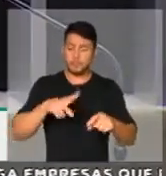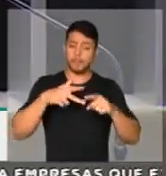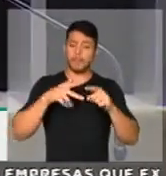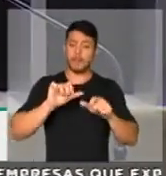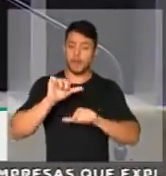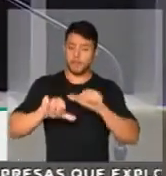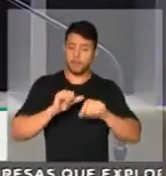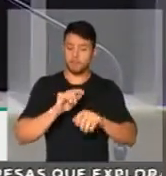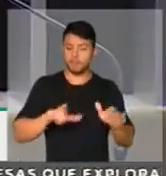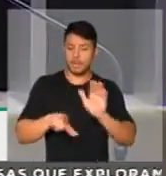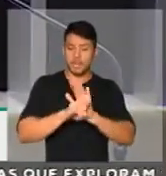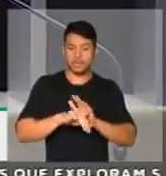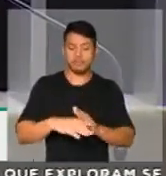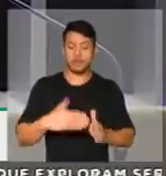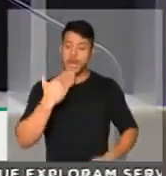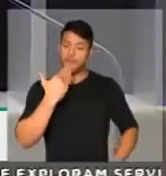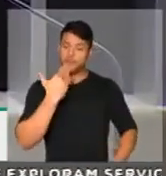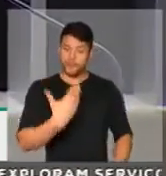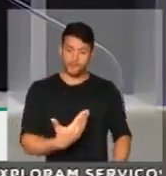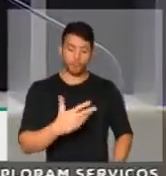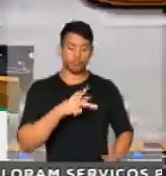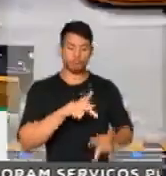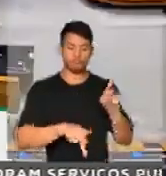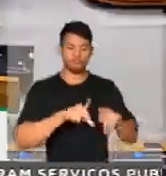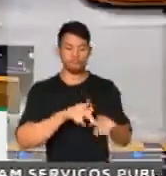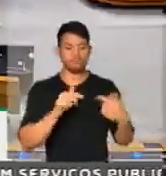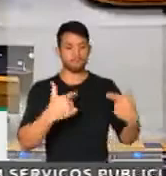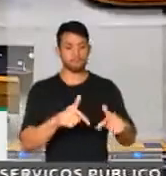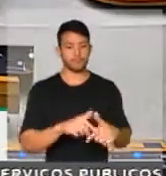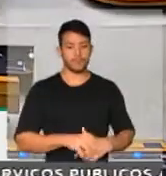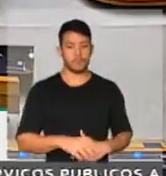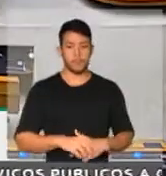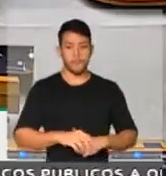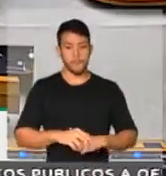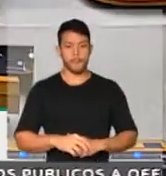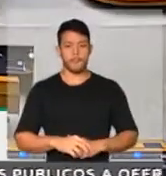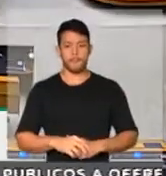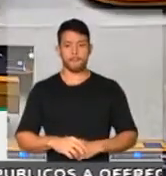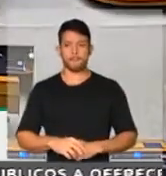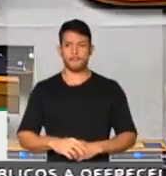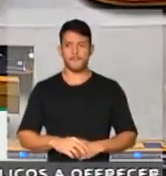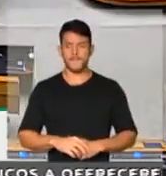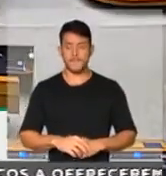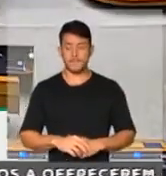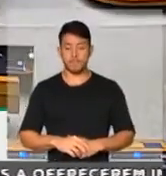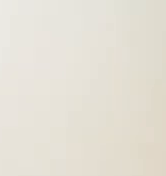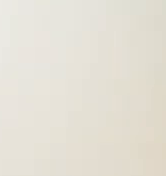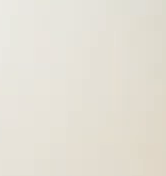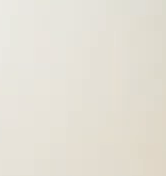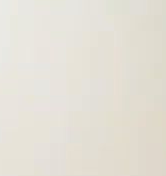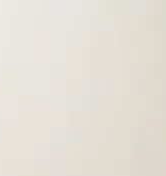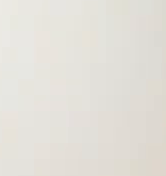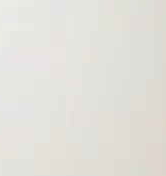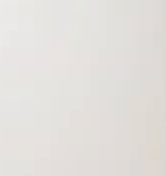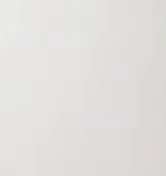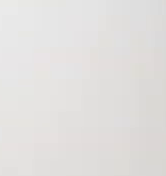e trabalhadora do nosso país. Muito obrigado, senhor presidente. Muito bem, deputado Kleber Verde.